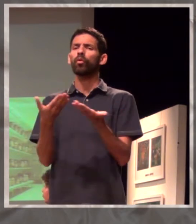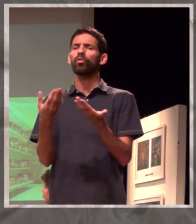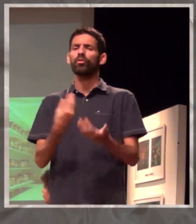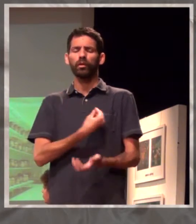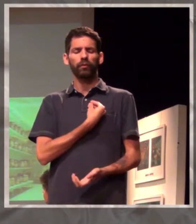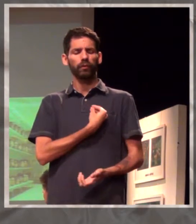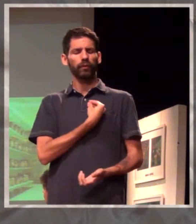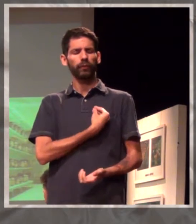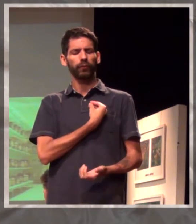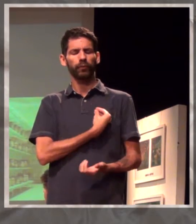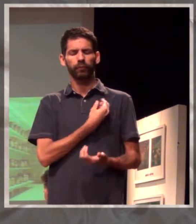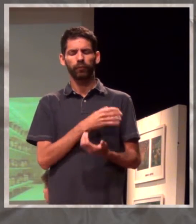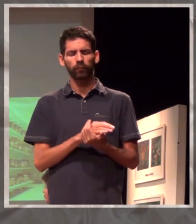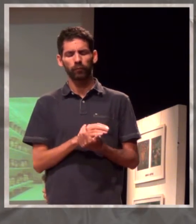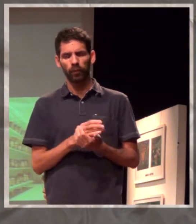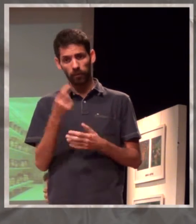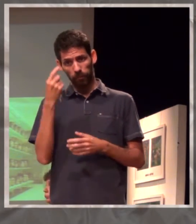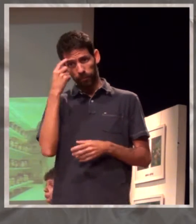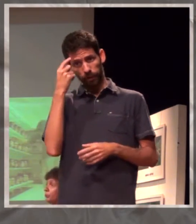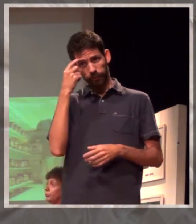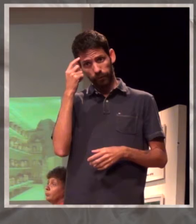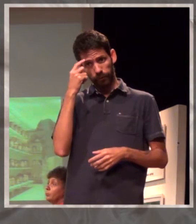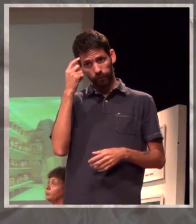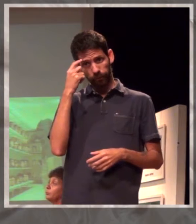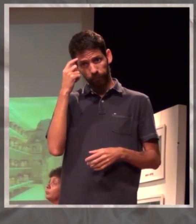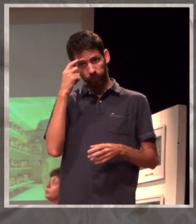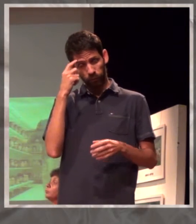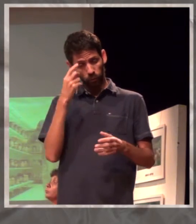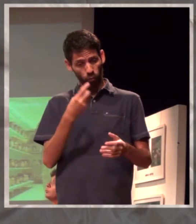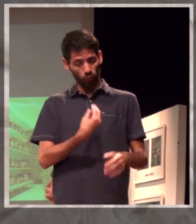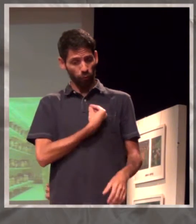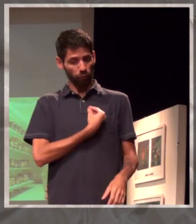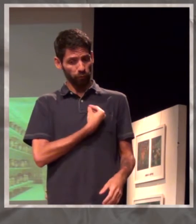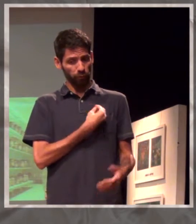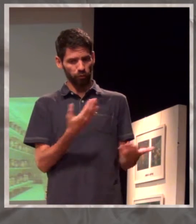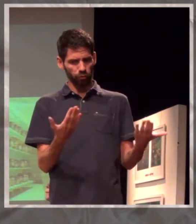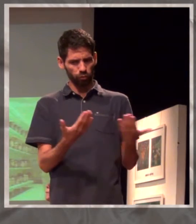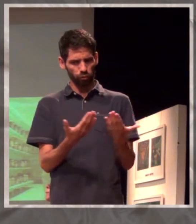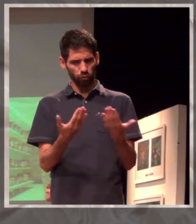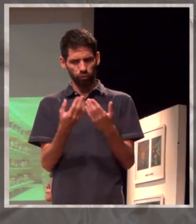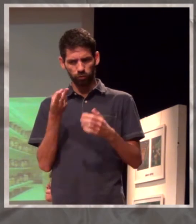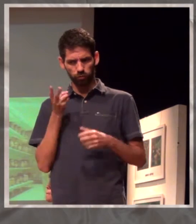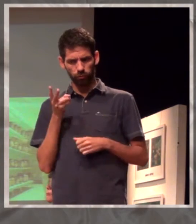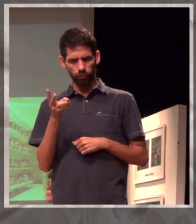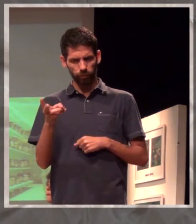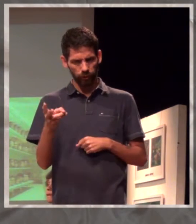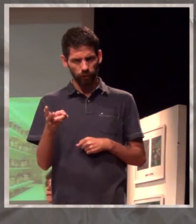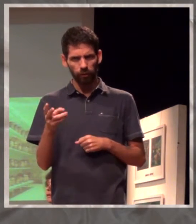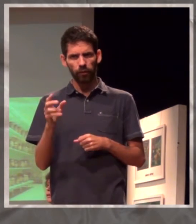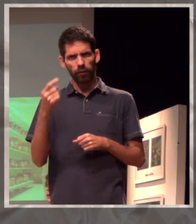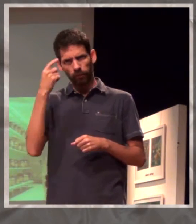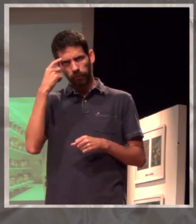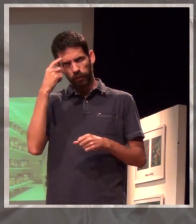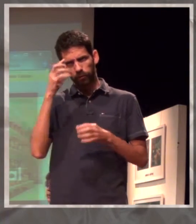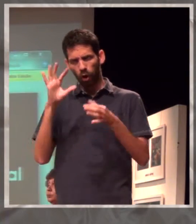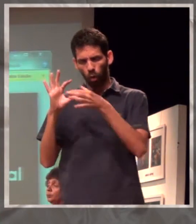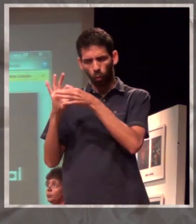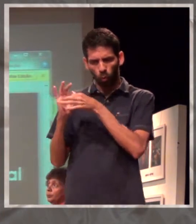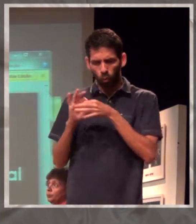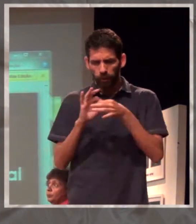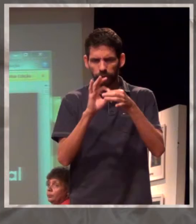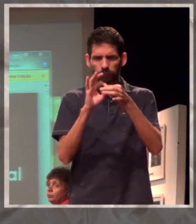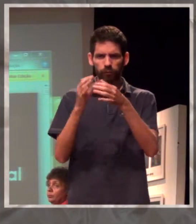vivendo? Seja em termos de o tempo, como simultaneidade, com uma